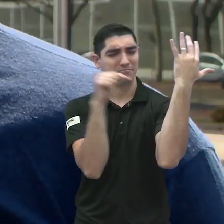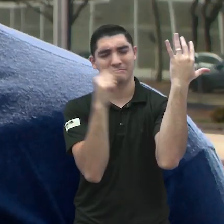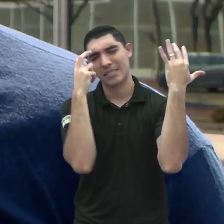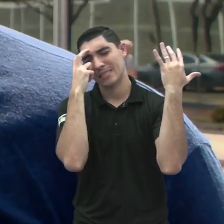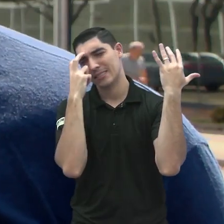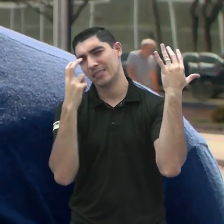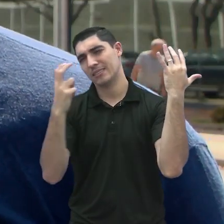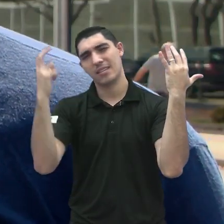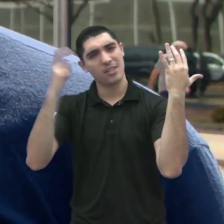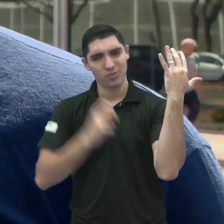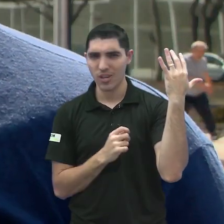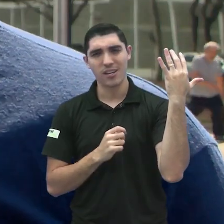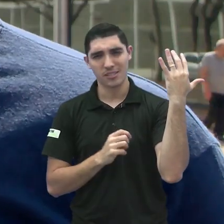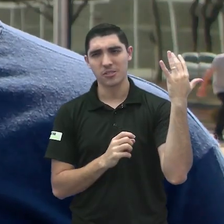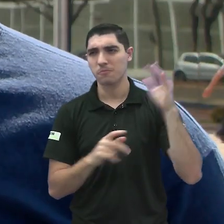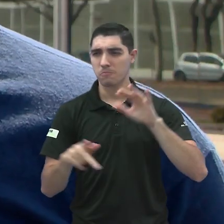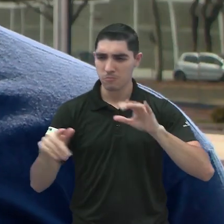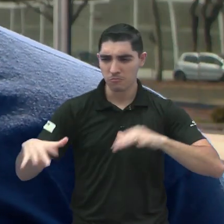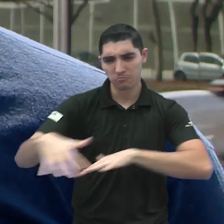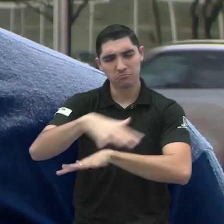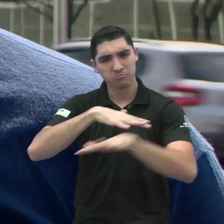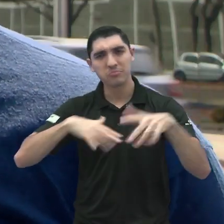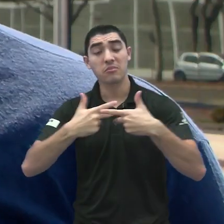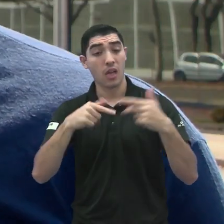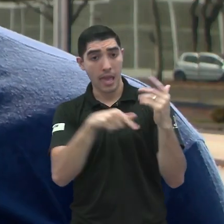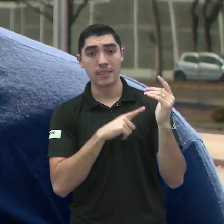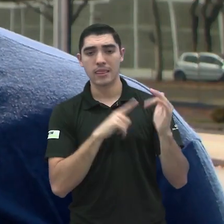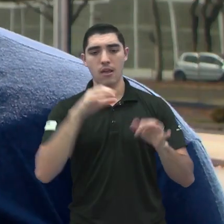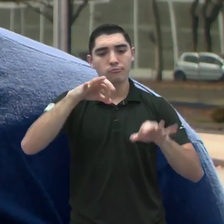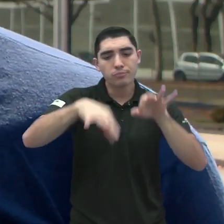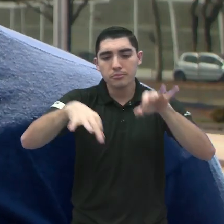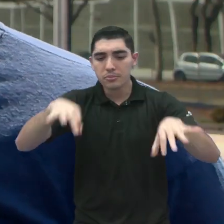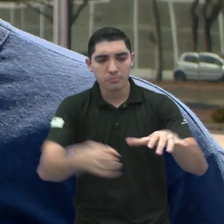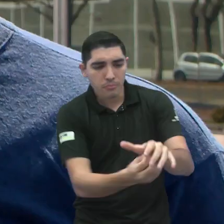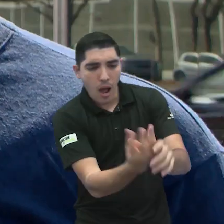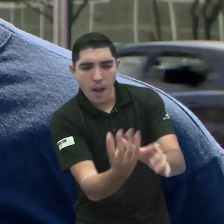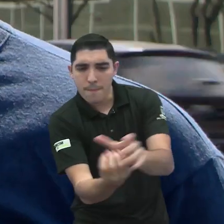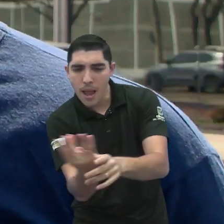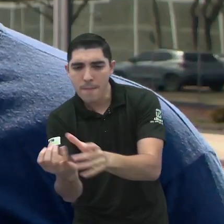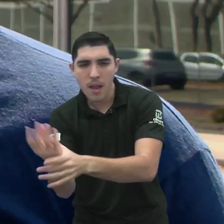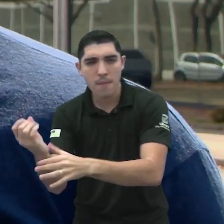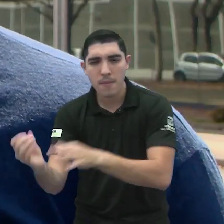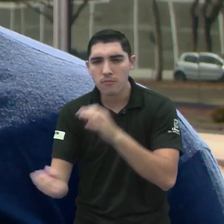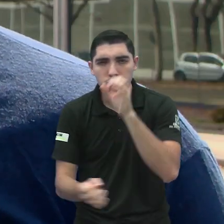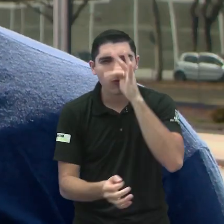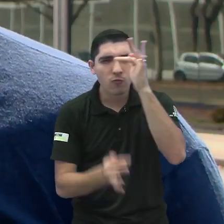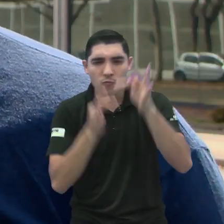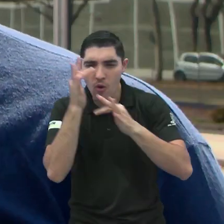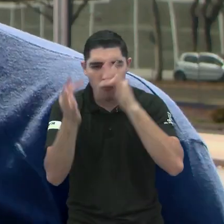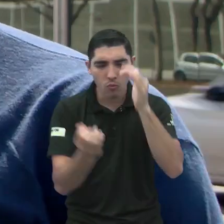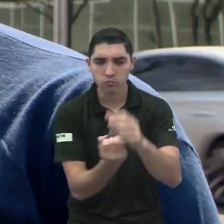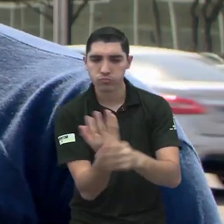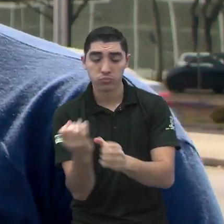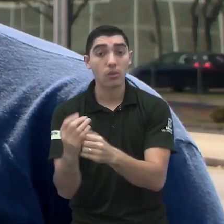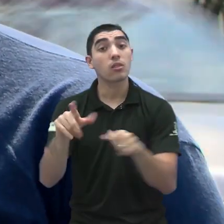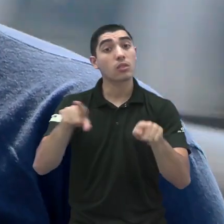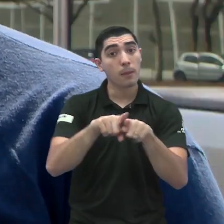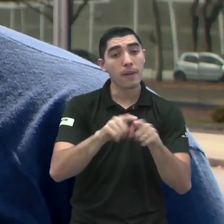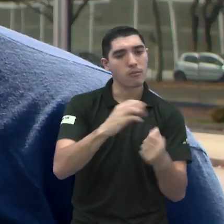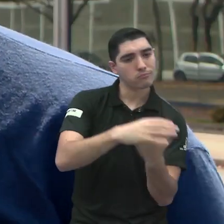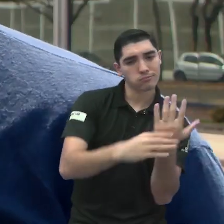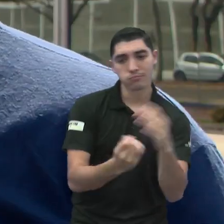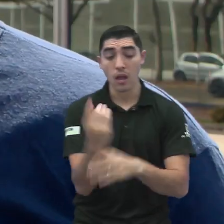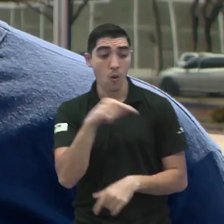A natureza é muito sábia, né? Ao mesmo tempo que ela lança os brotos, ela proporciona no ambiente também, com esse aumento